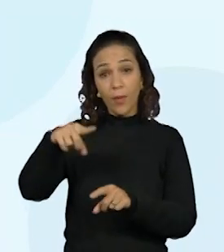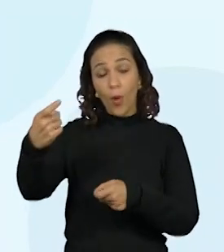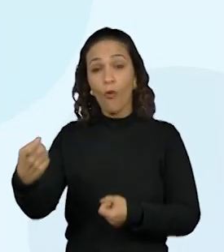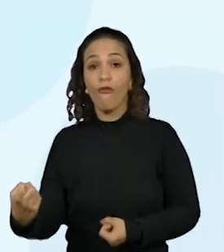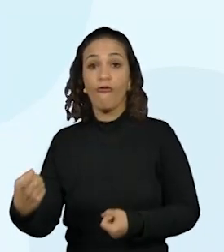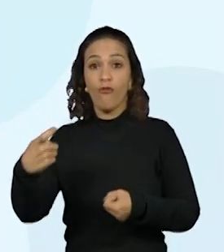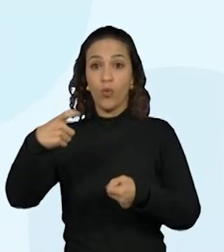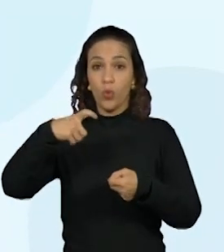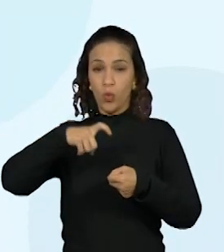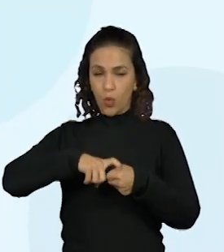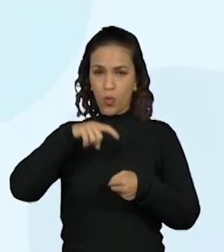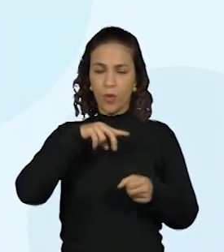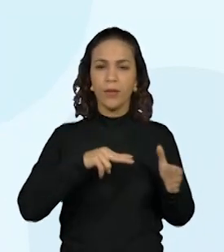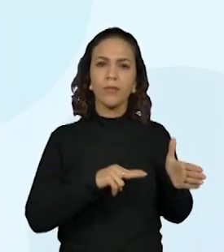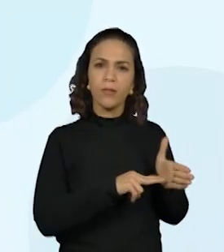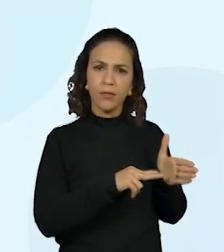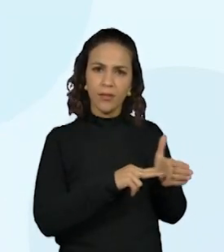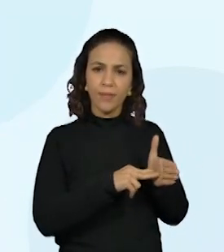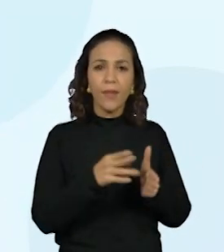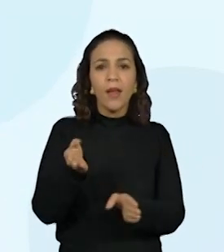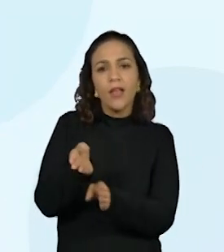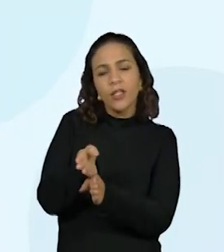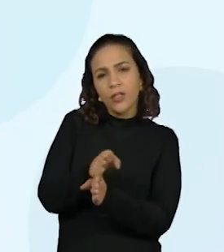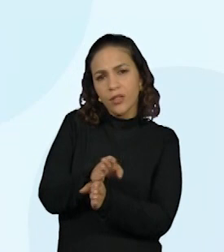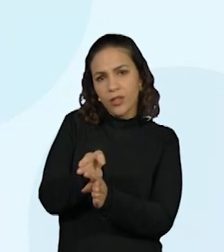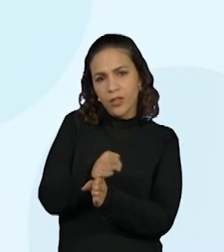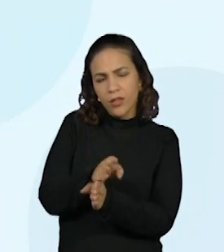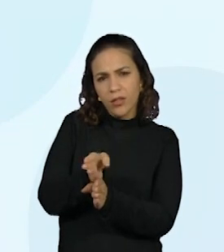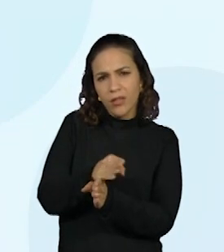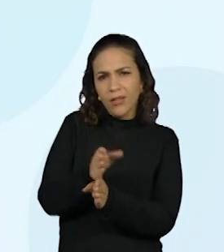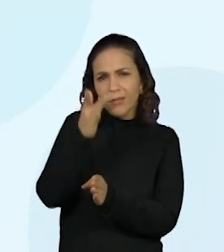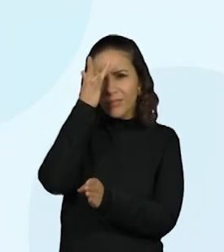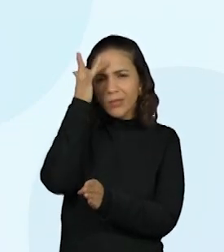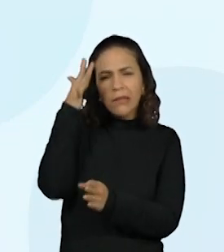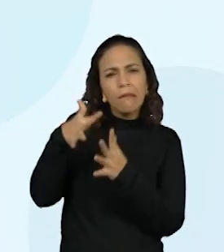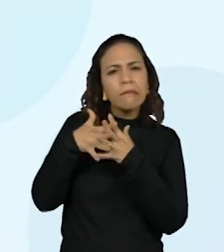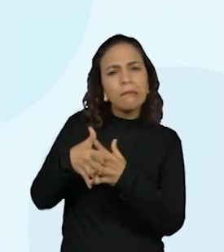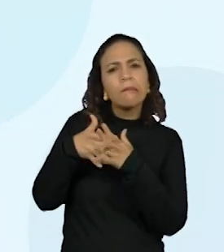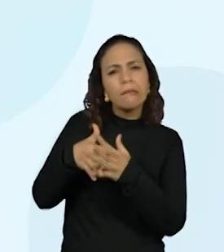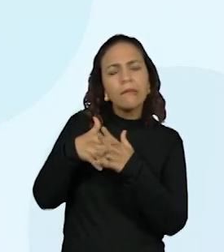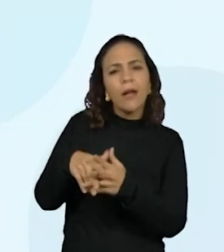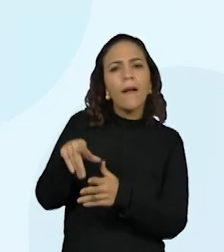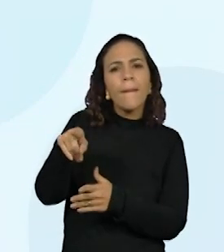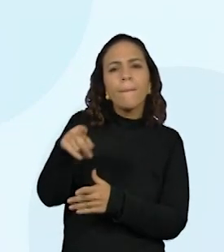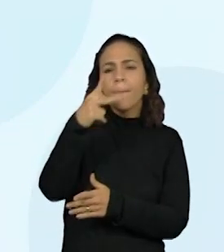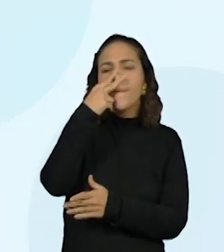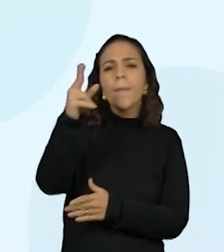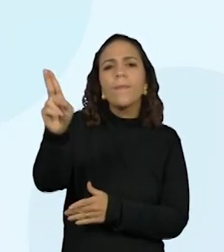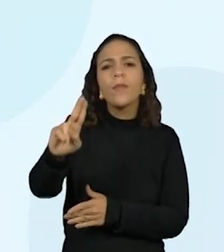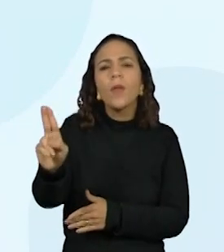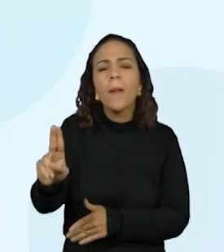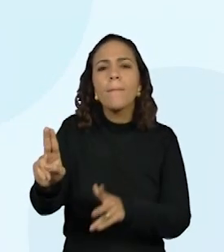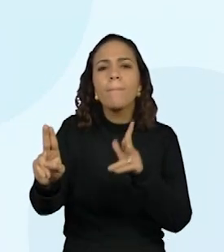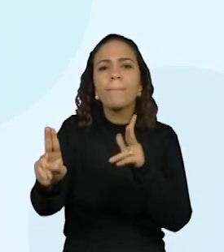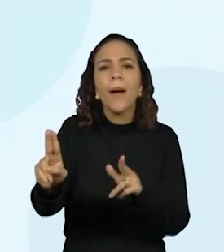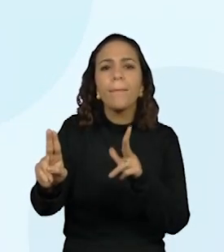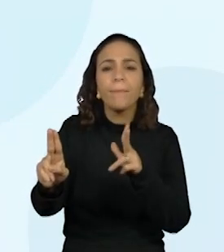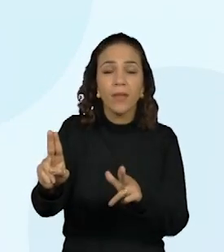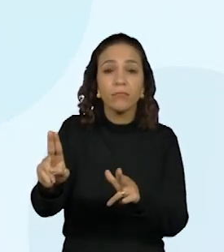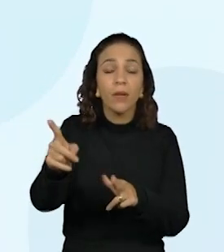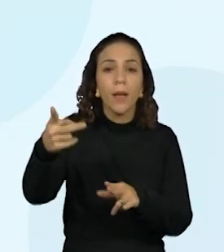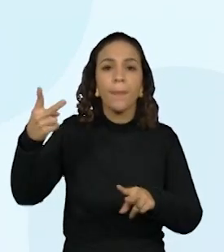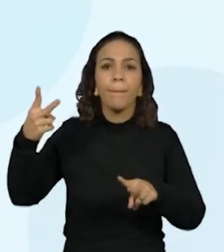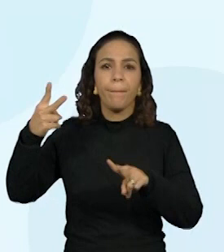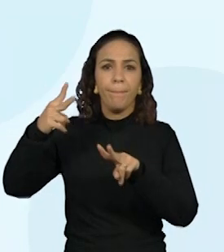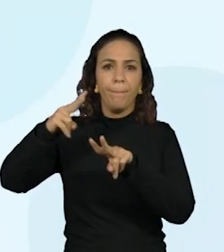na fronteira, algumas pessoas o confundiram com alguém que tinha o mesmo nome e ele foi